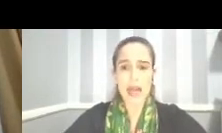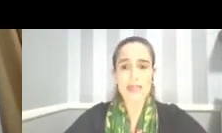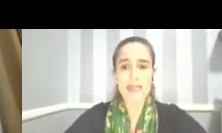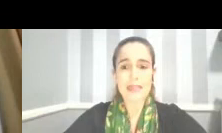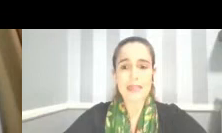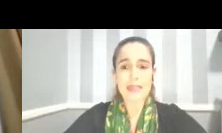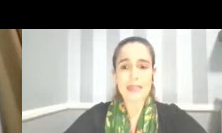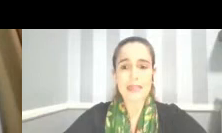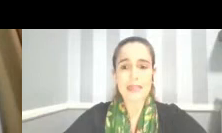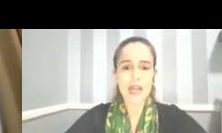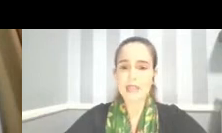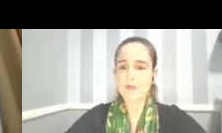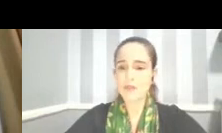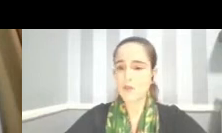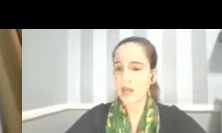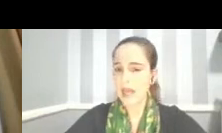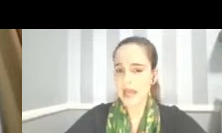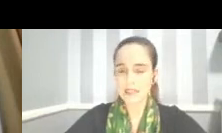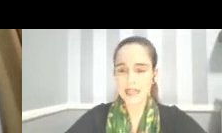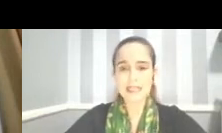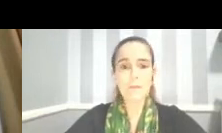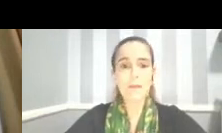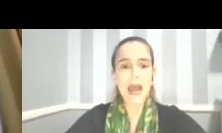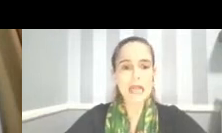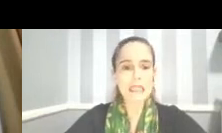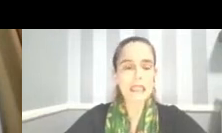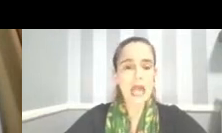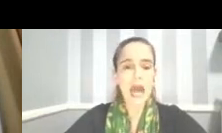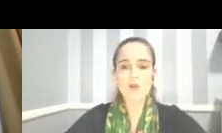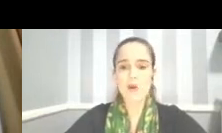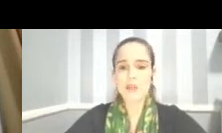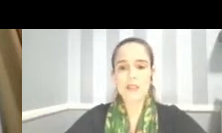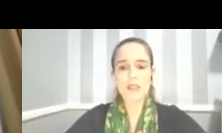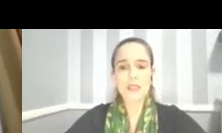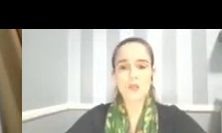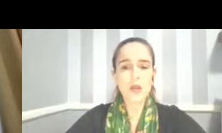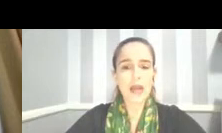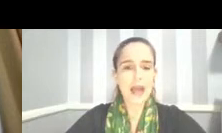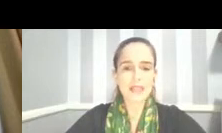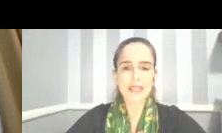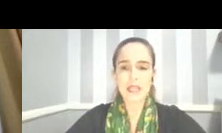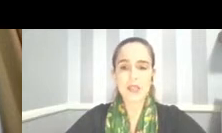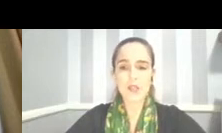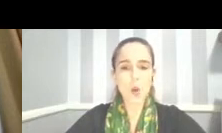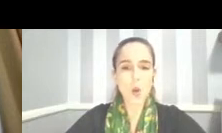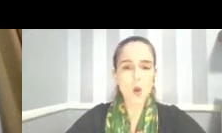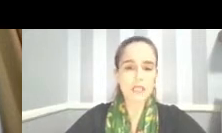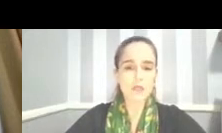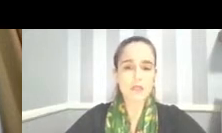fraco, ela está com a pele fria, ela está com uma sudorese, ela está pálida, a mucosa dela está descorada, ela